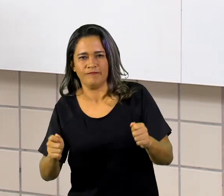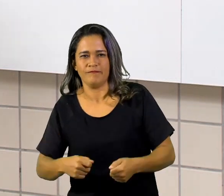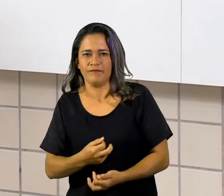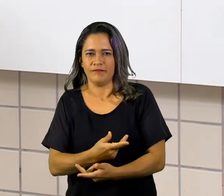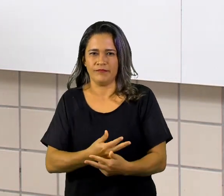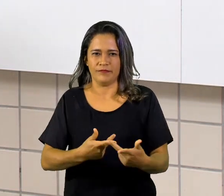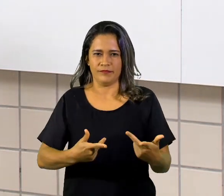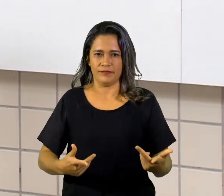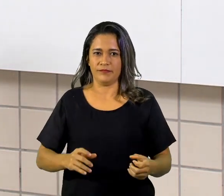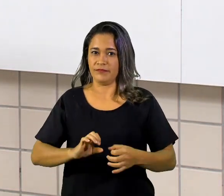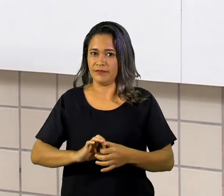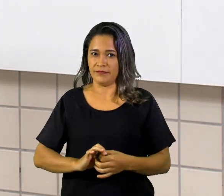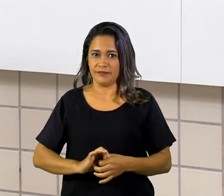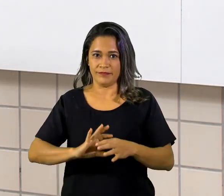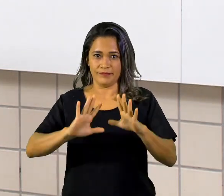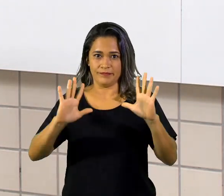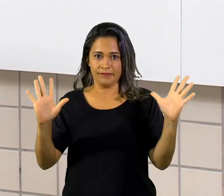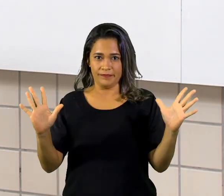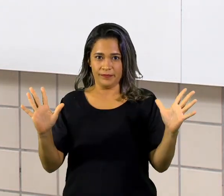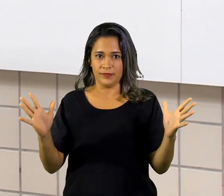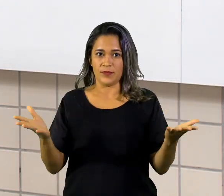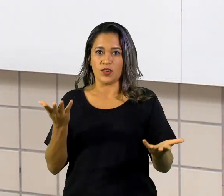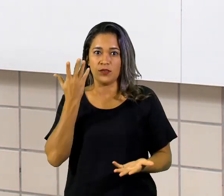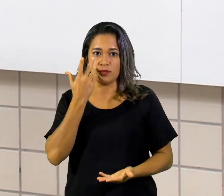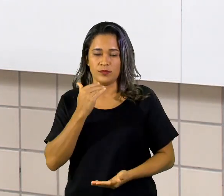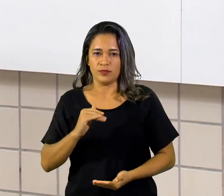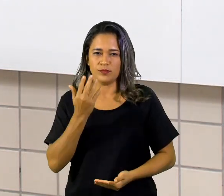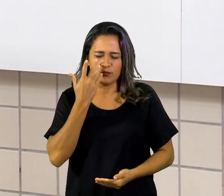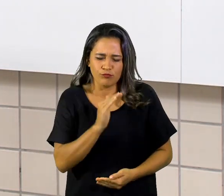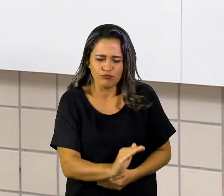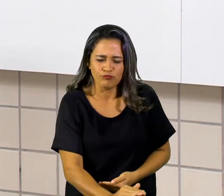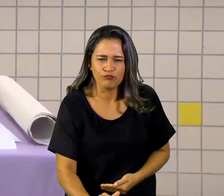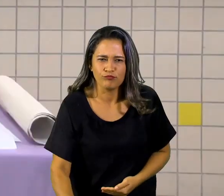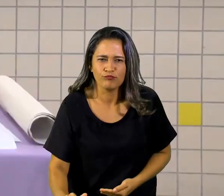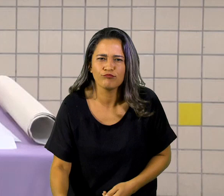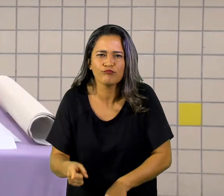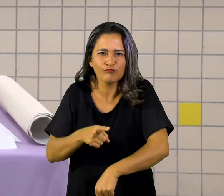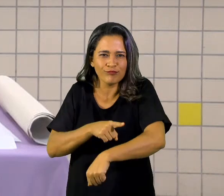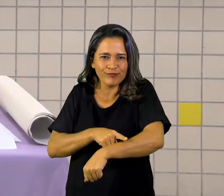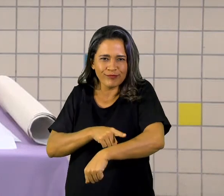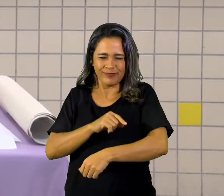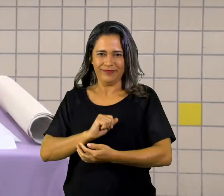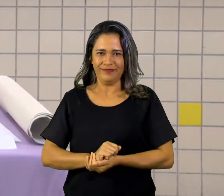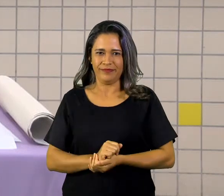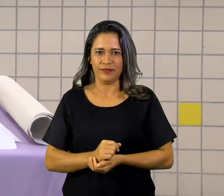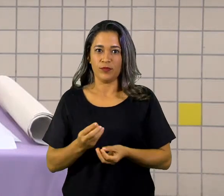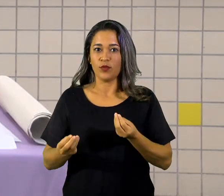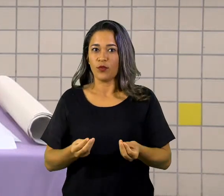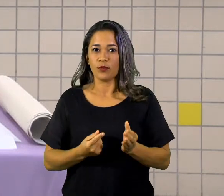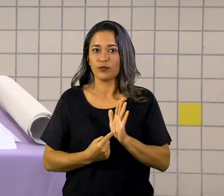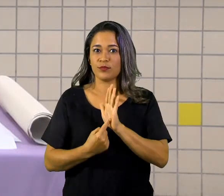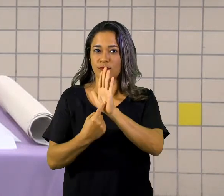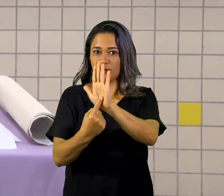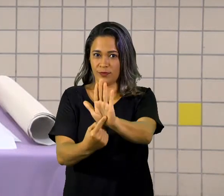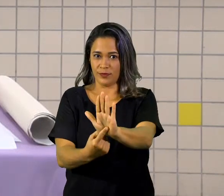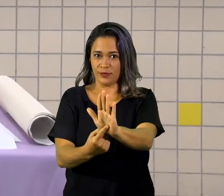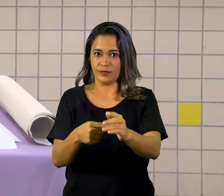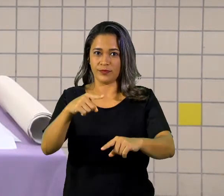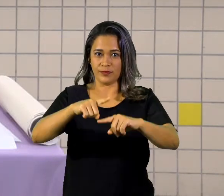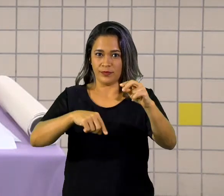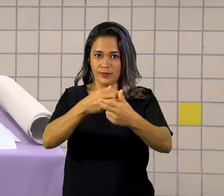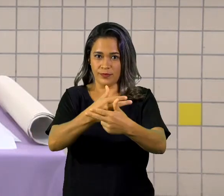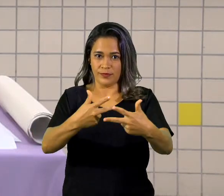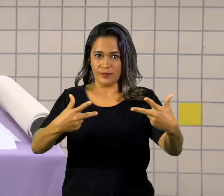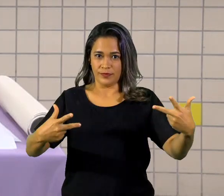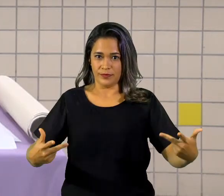e suportes, como as crianças bem pequenas do Maternal 1. Quando oferecemos materiais para nossas crianças